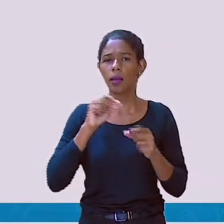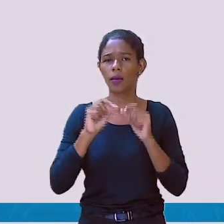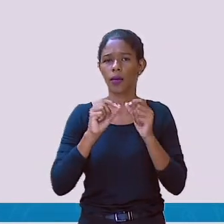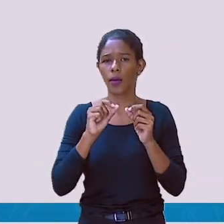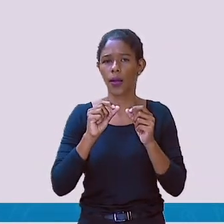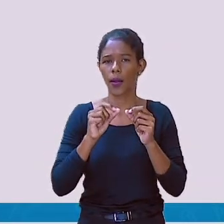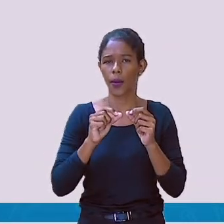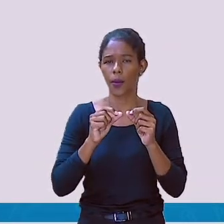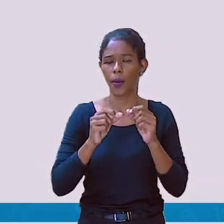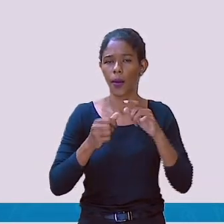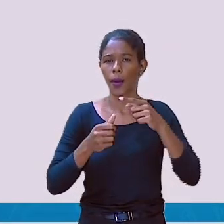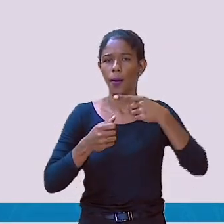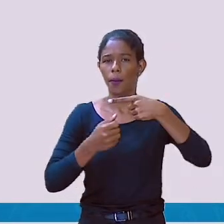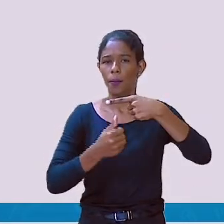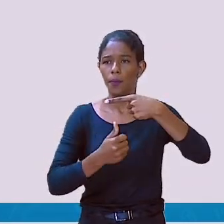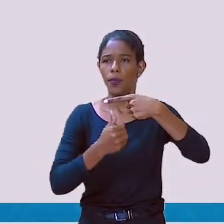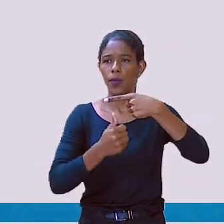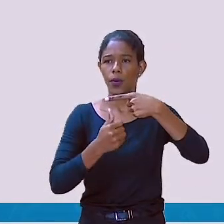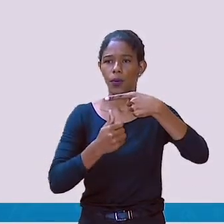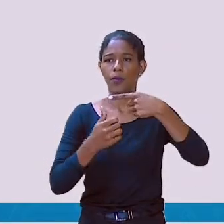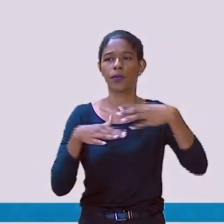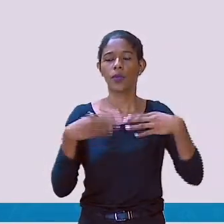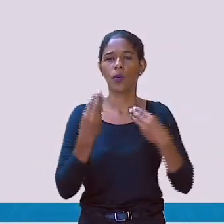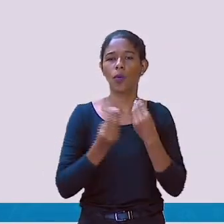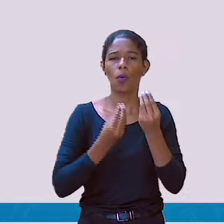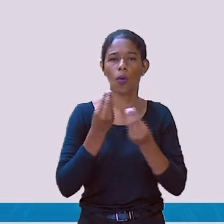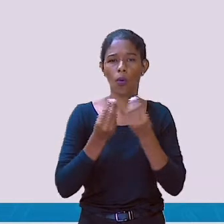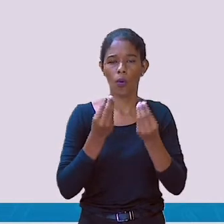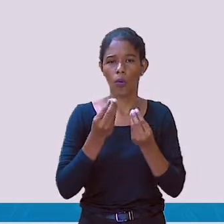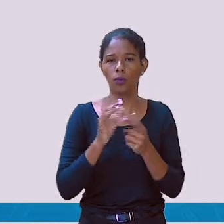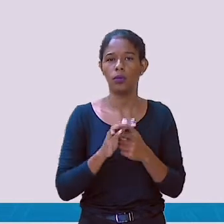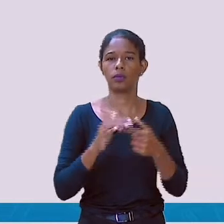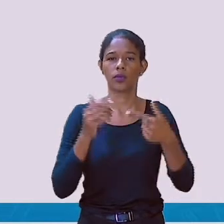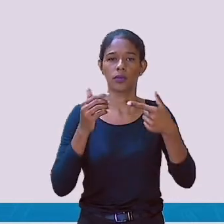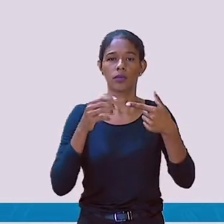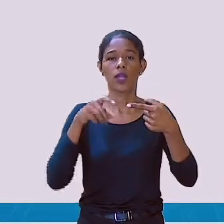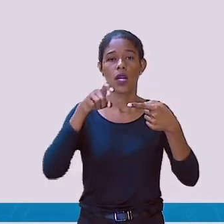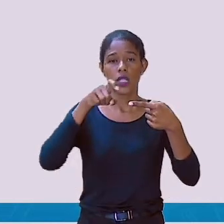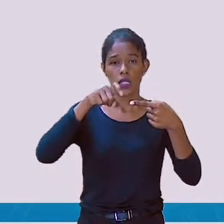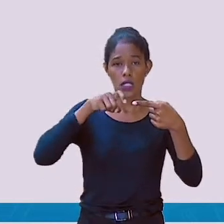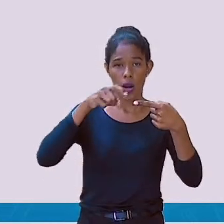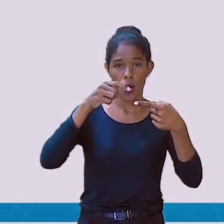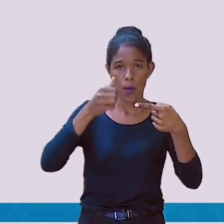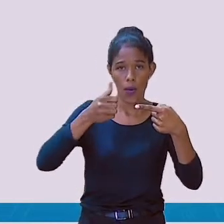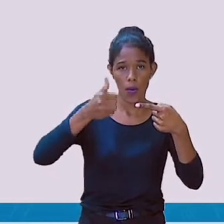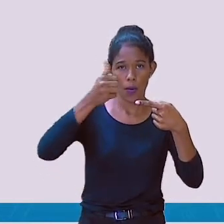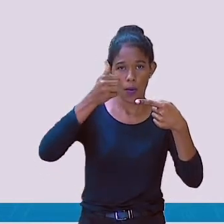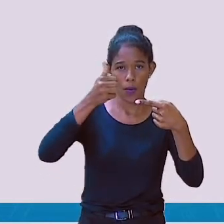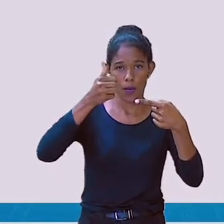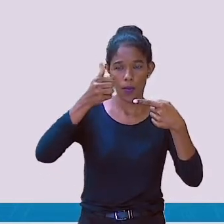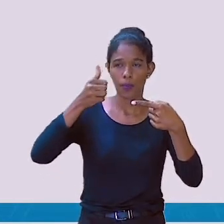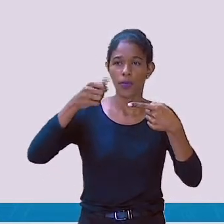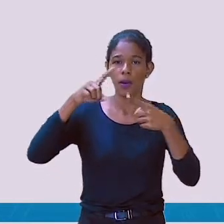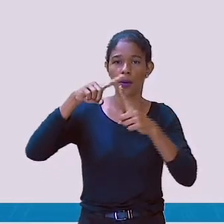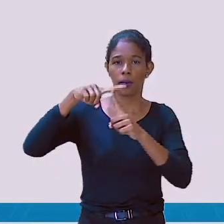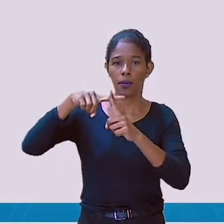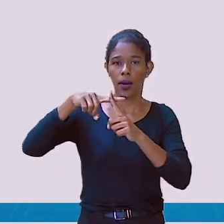os expoentes, 1 mais 5. Então, esse monômio vai ser do sexto